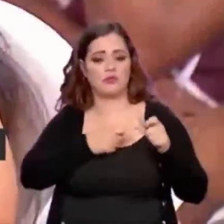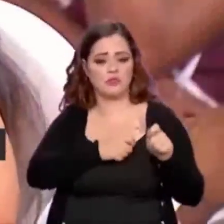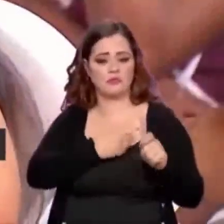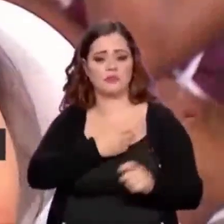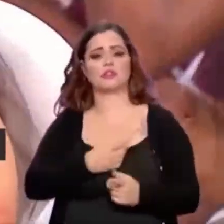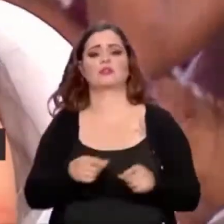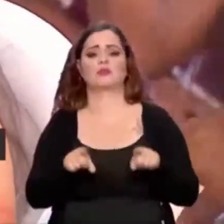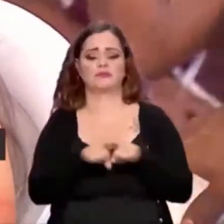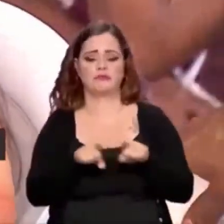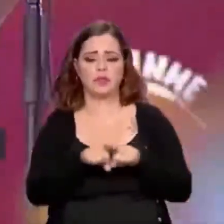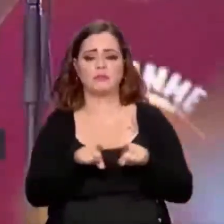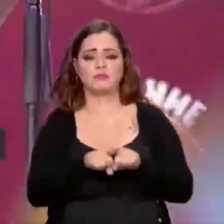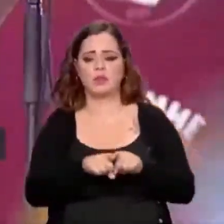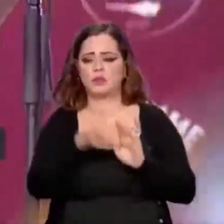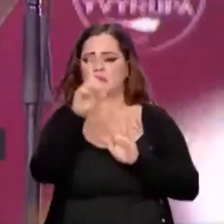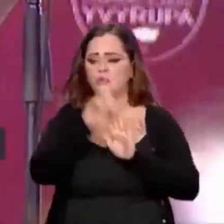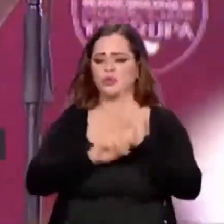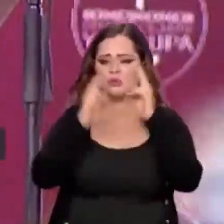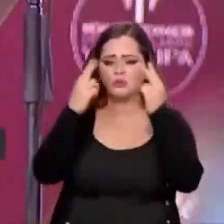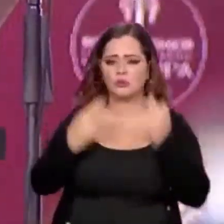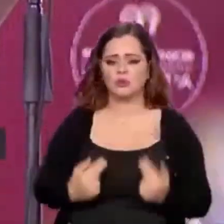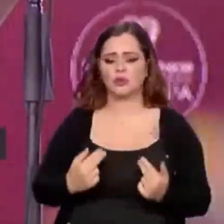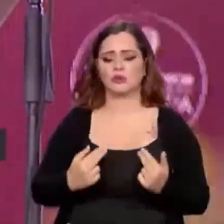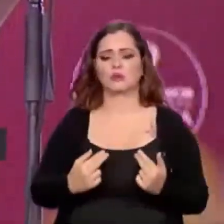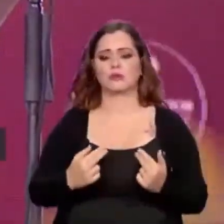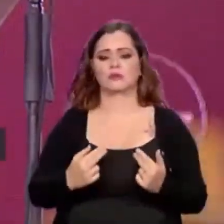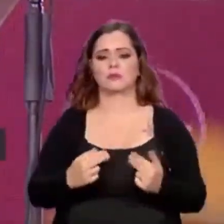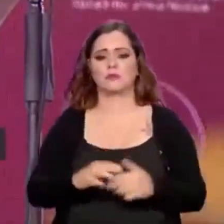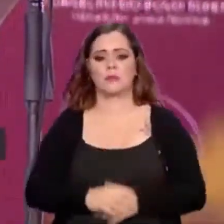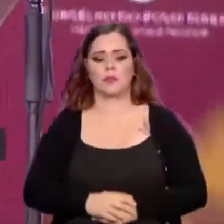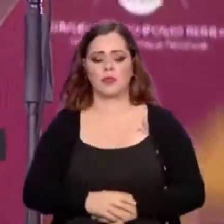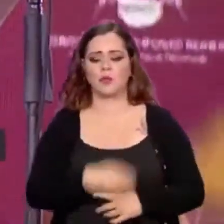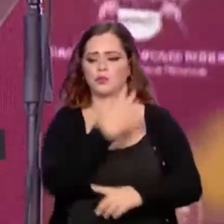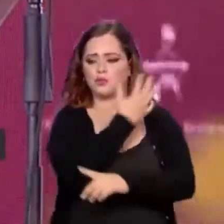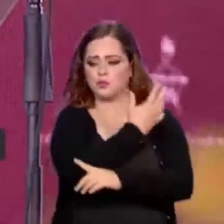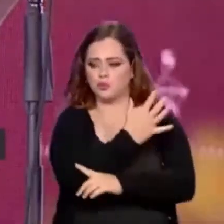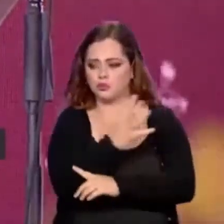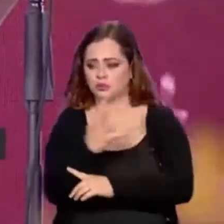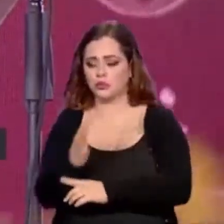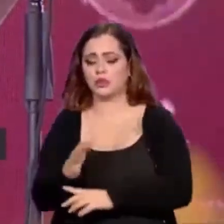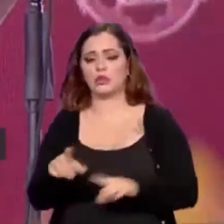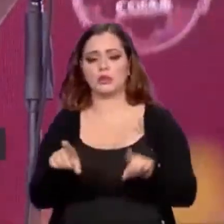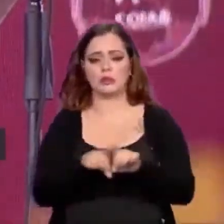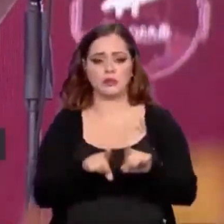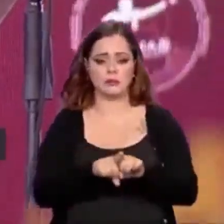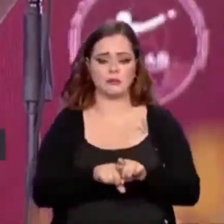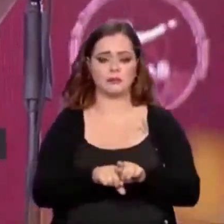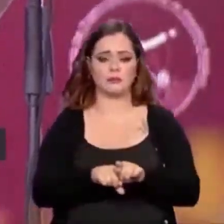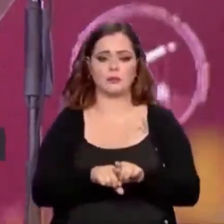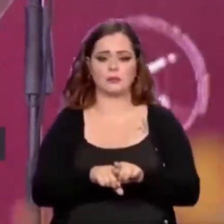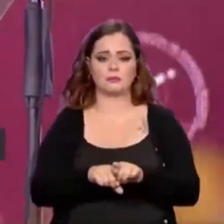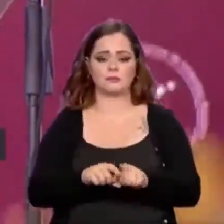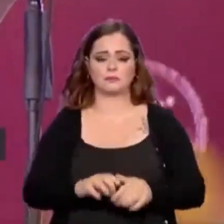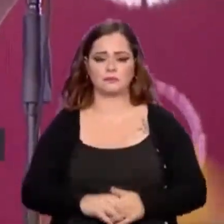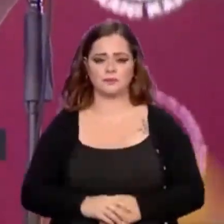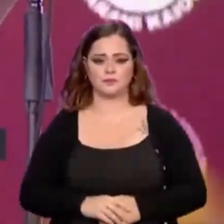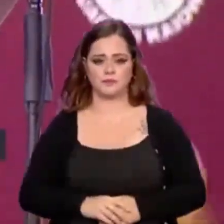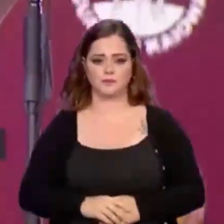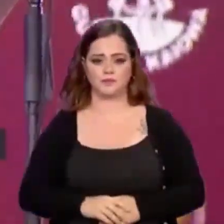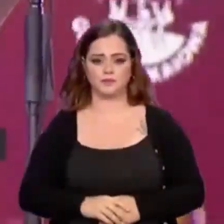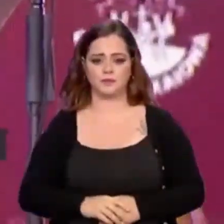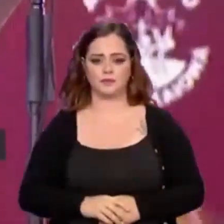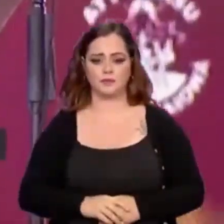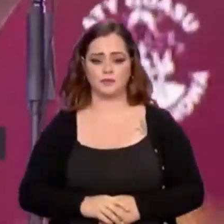e defensoras dos direitos humanos e socioambientais. E retrato aqui, né,